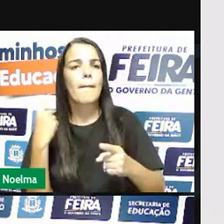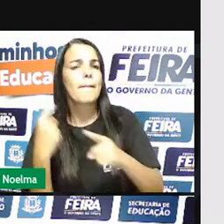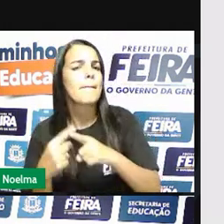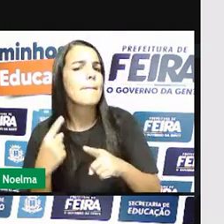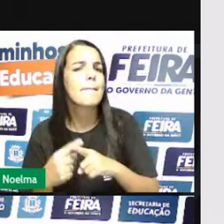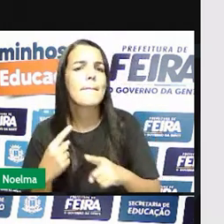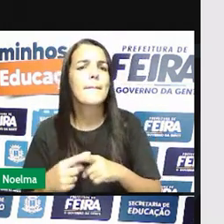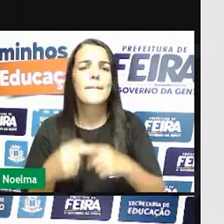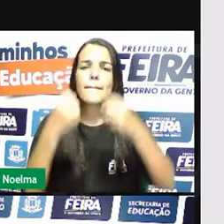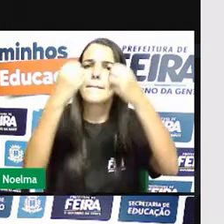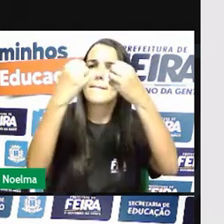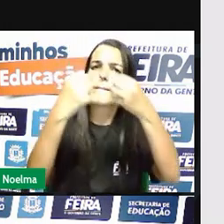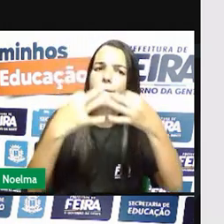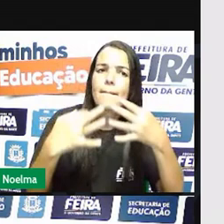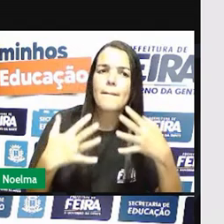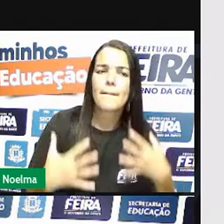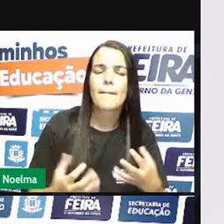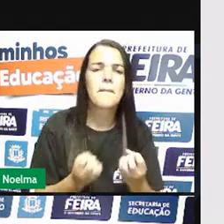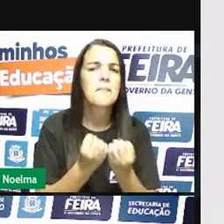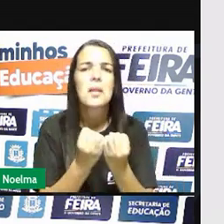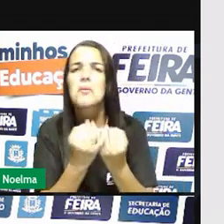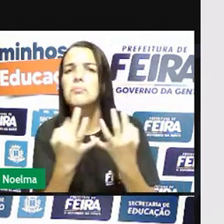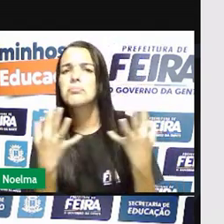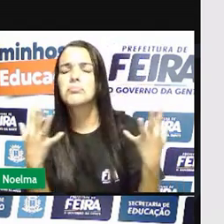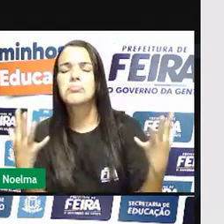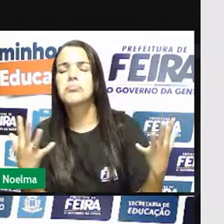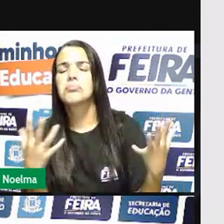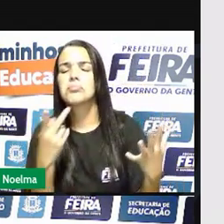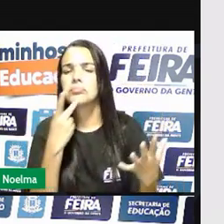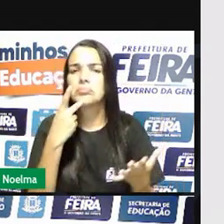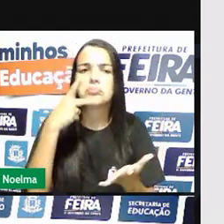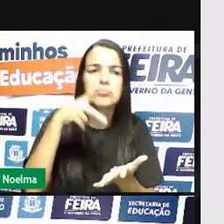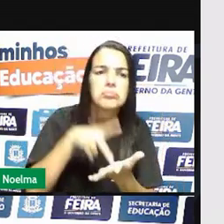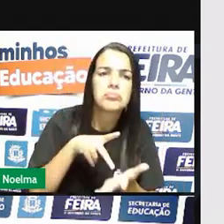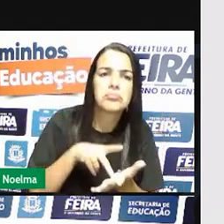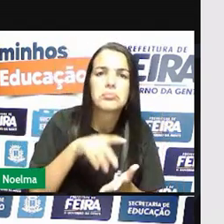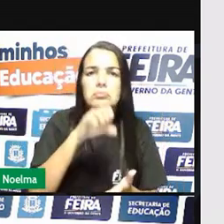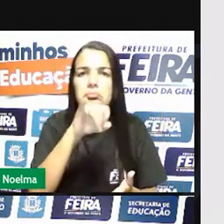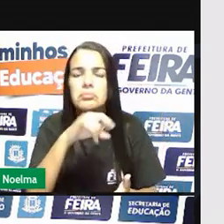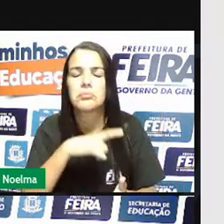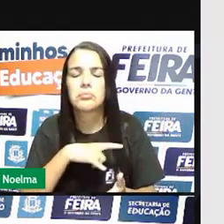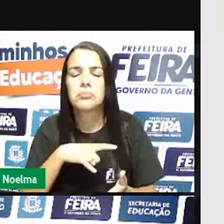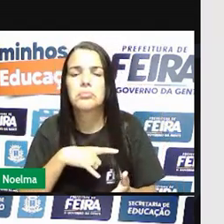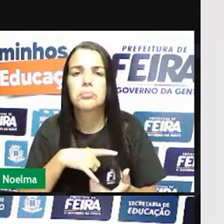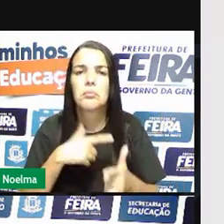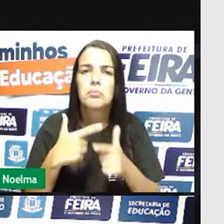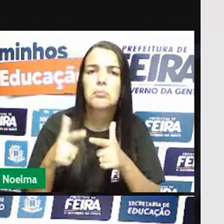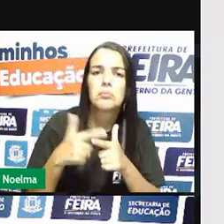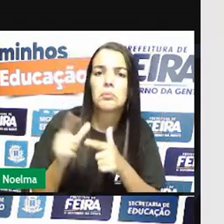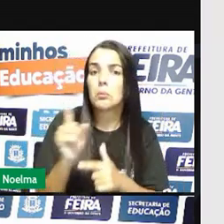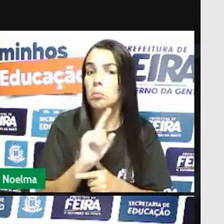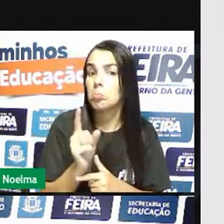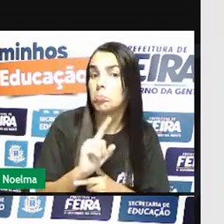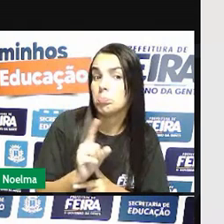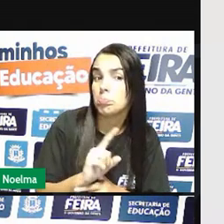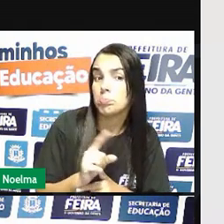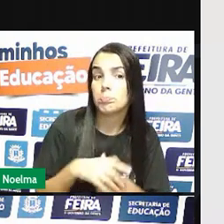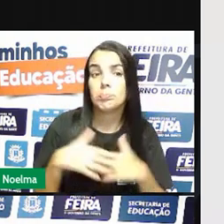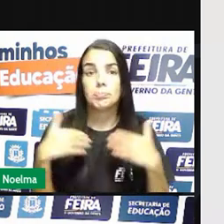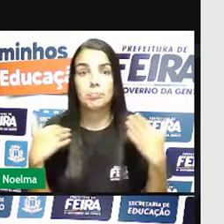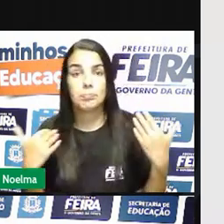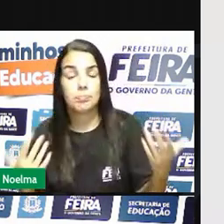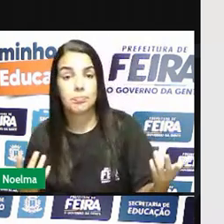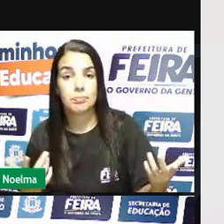trata de um problema? Quais as causas, motivos do problema? Quais efeitos e consequências desses problemas, né?